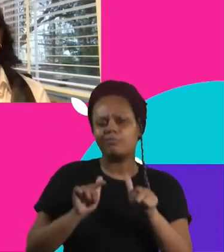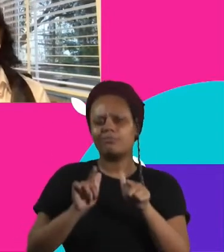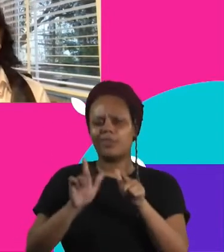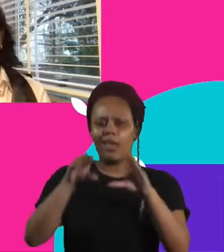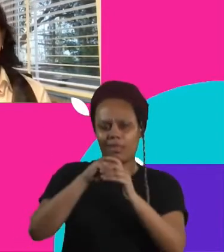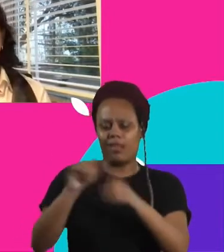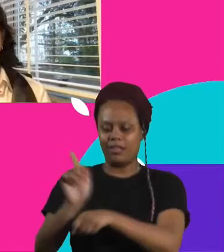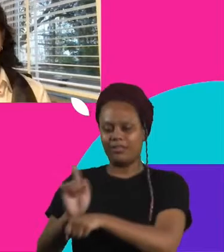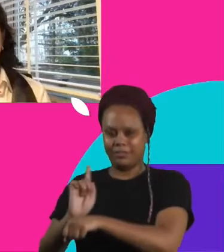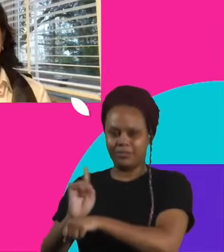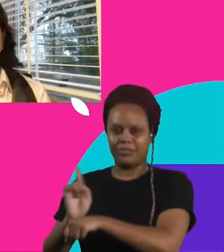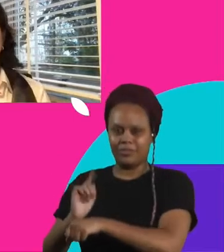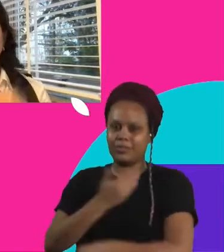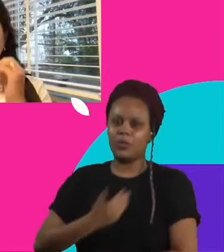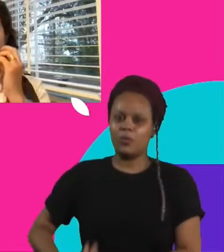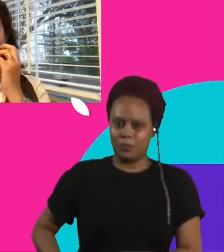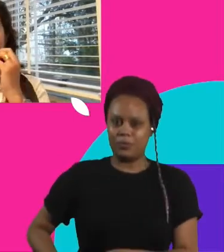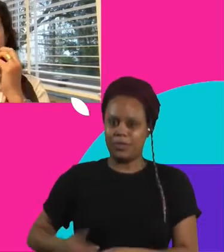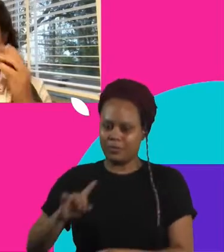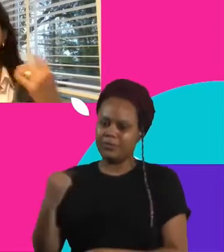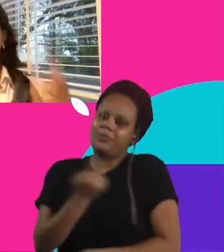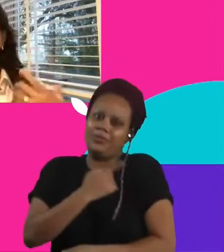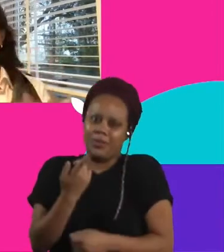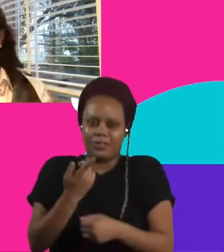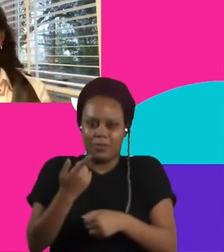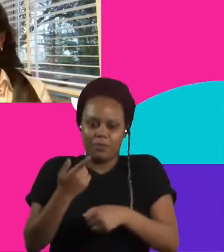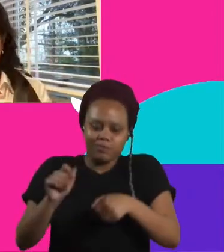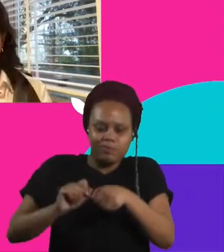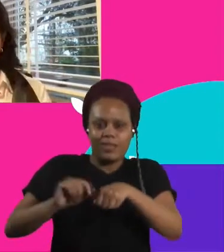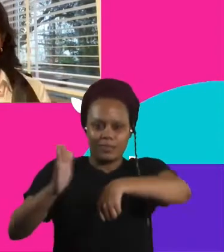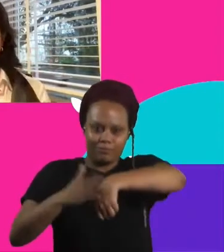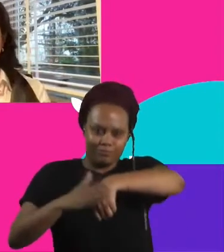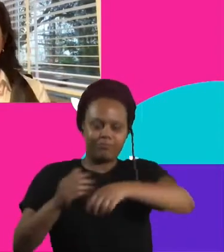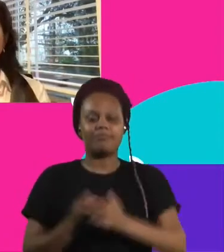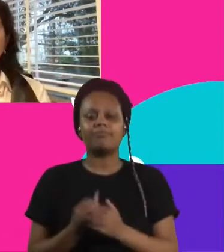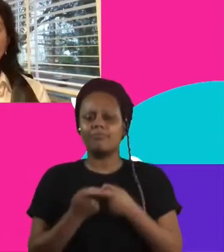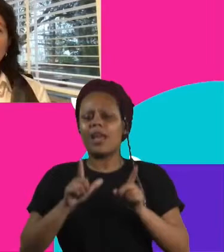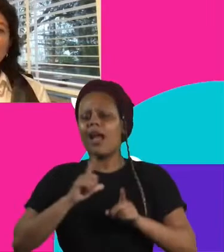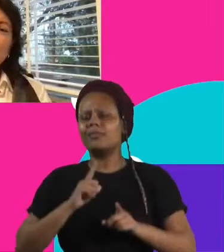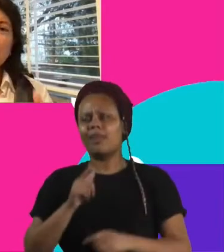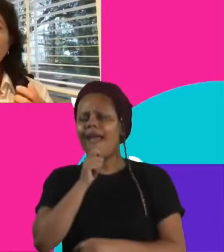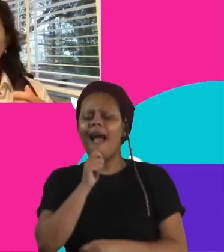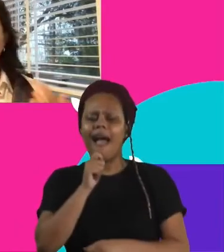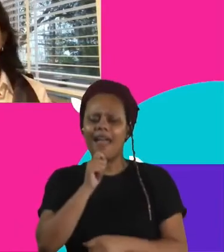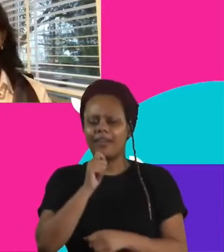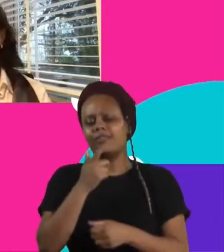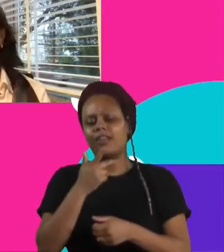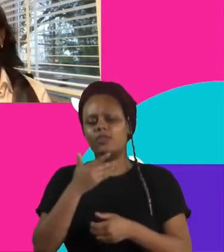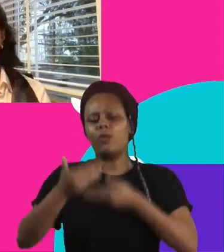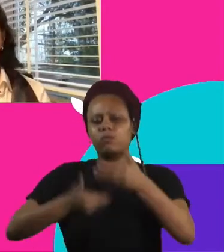para ajudar nisso que a gente está fazendo. Então, mas acho que tem muito a avançar, né? O setor público ele